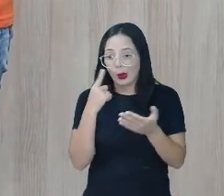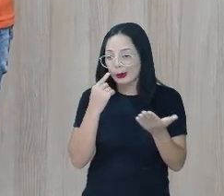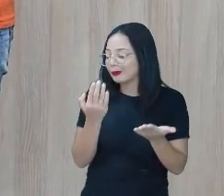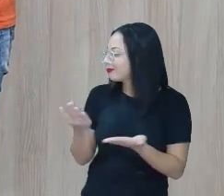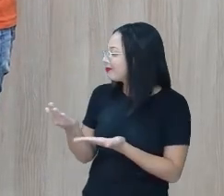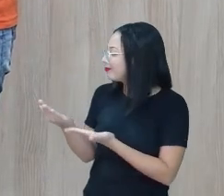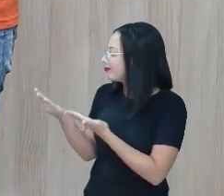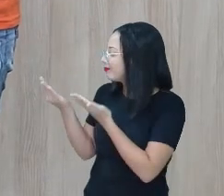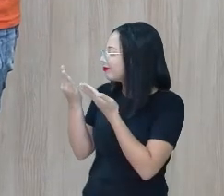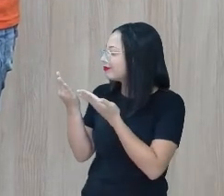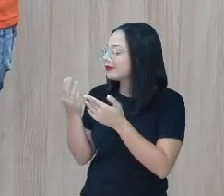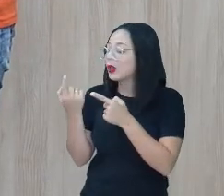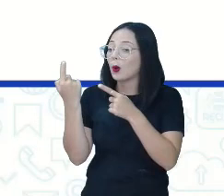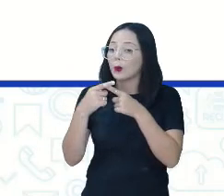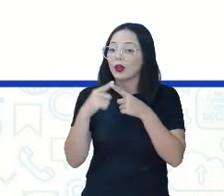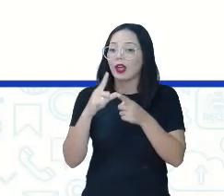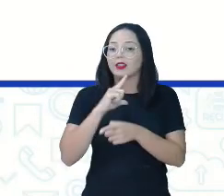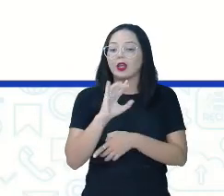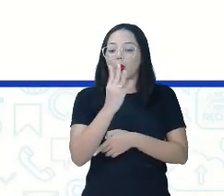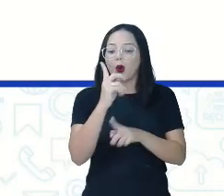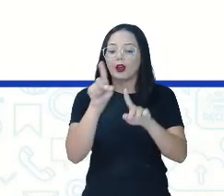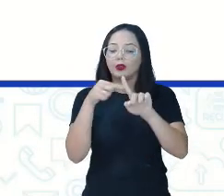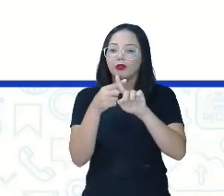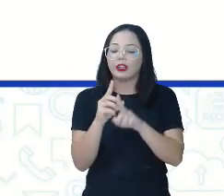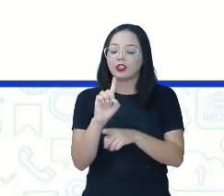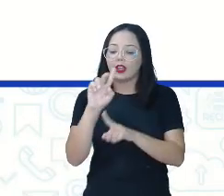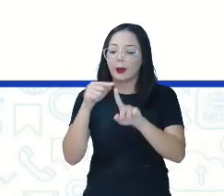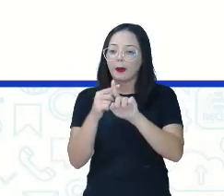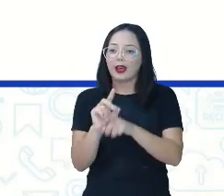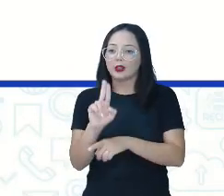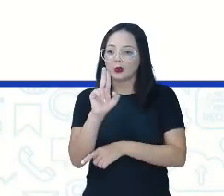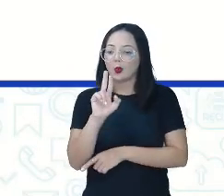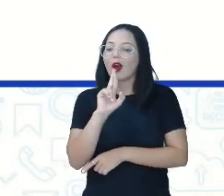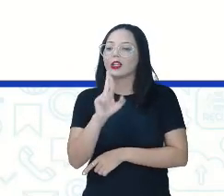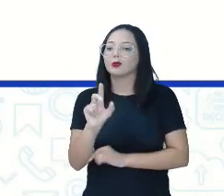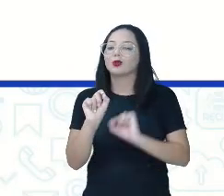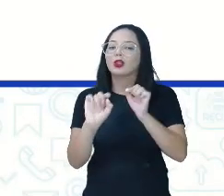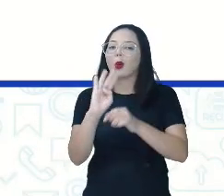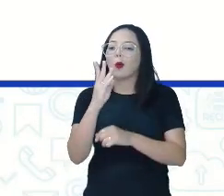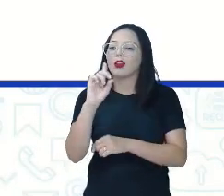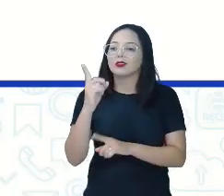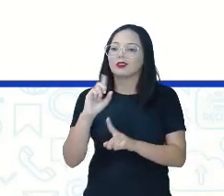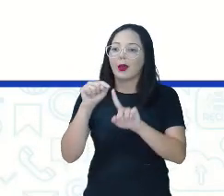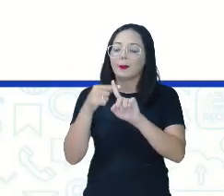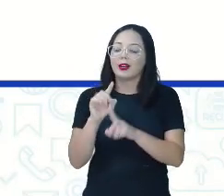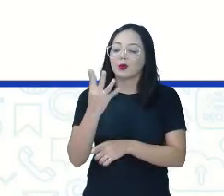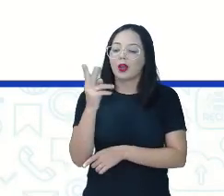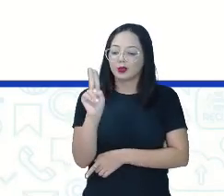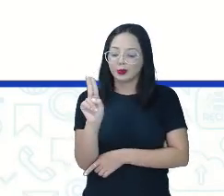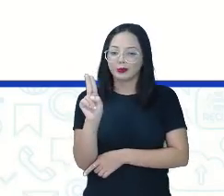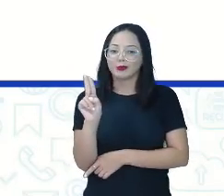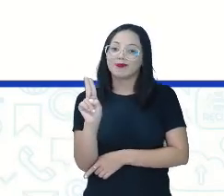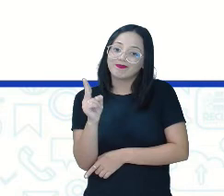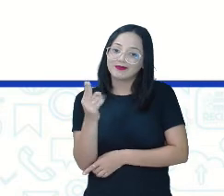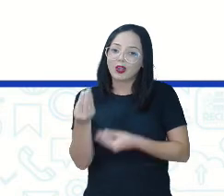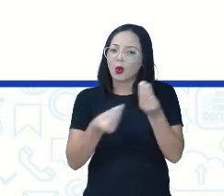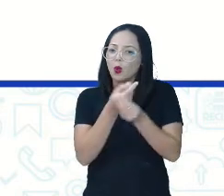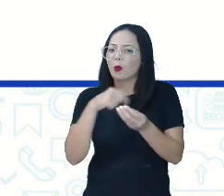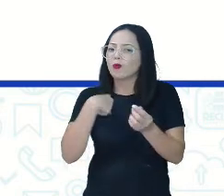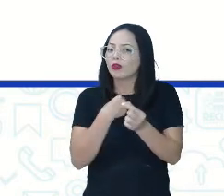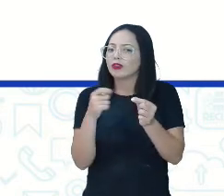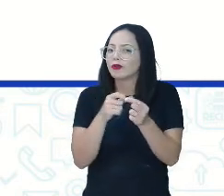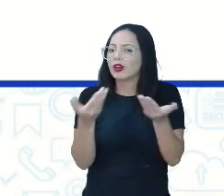Observa aqui comigo, ó. Tenho que 4 vezes D mais U é igual a 4D mais 4U. Como é que a gente